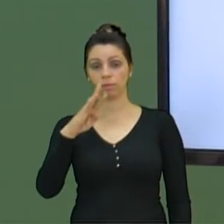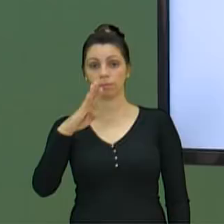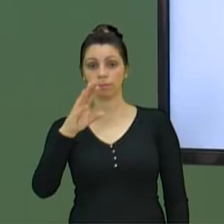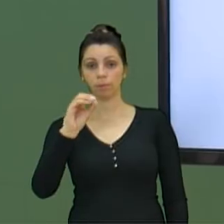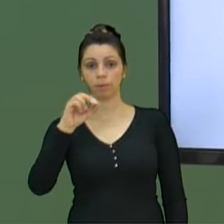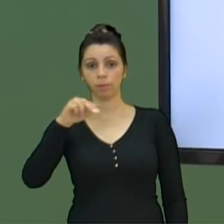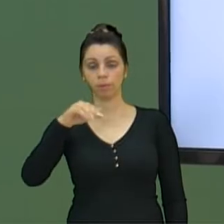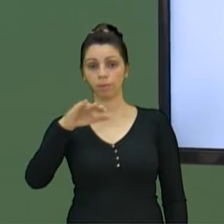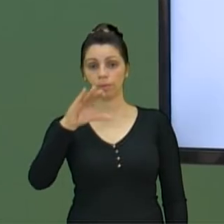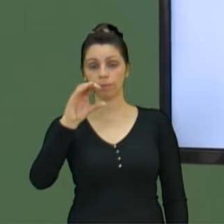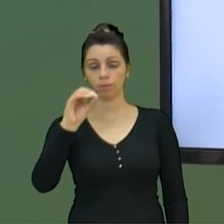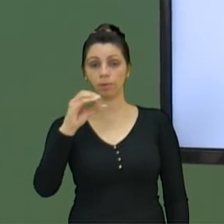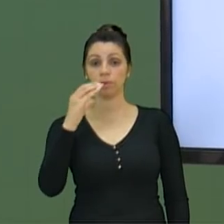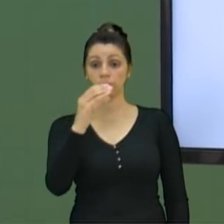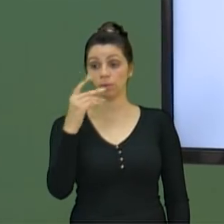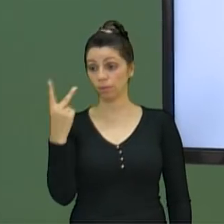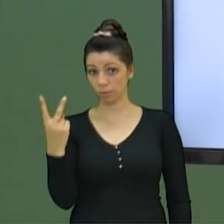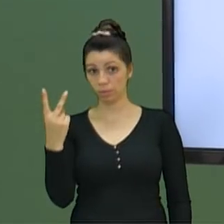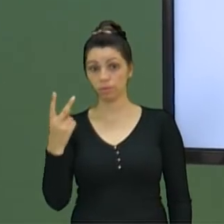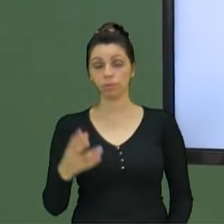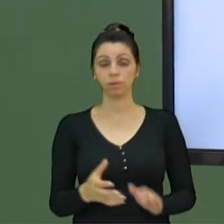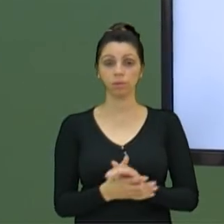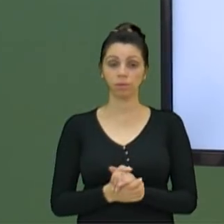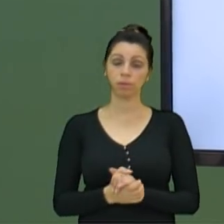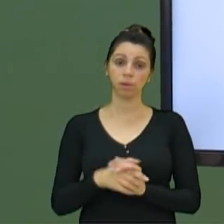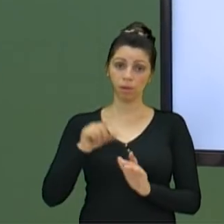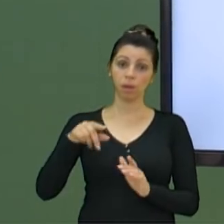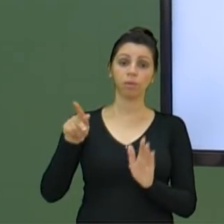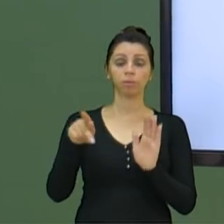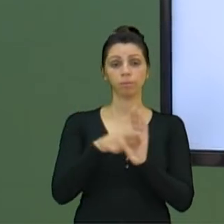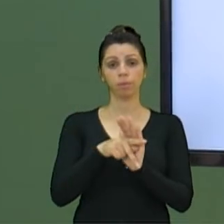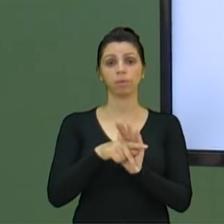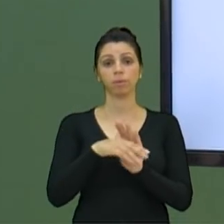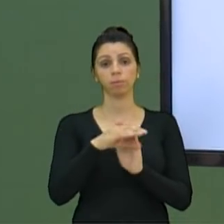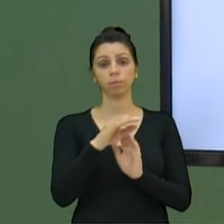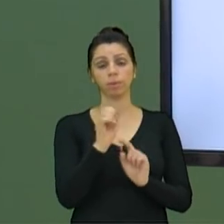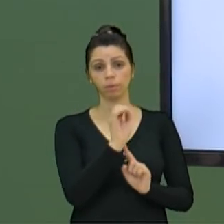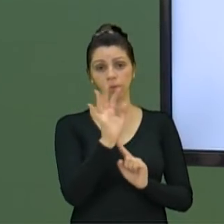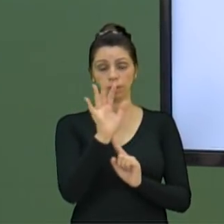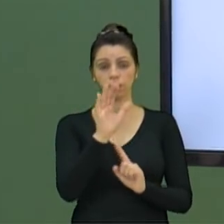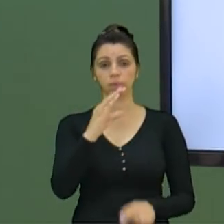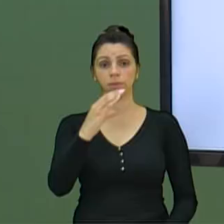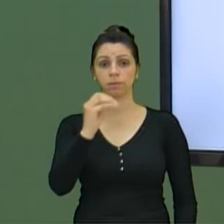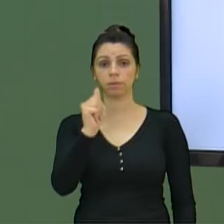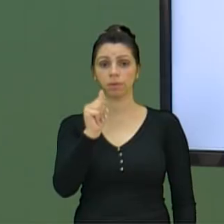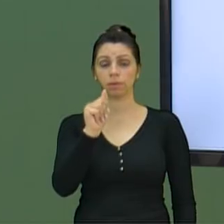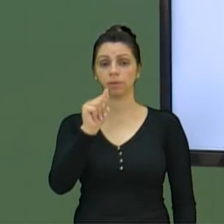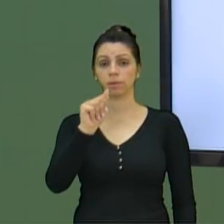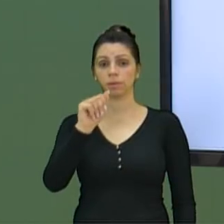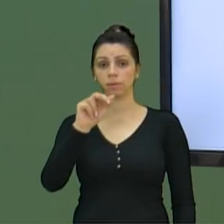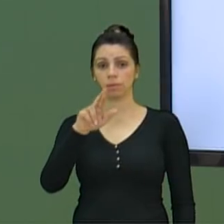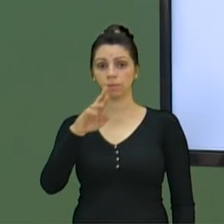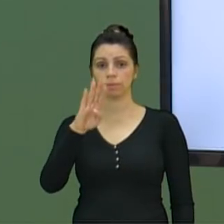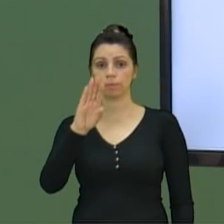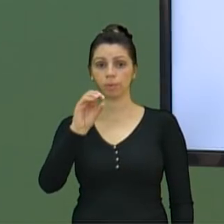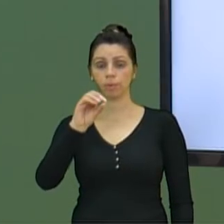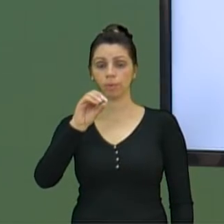rico em CO2, tá? CO2 é o gás carbônico. Este sangue é chamado de